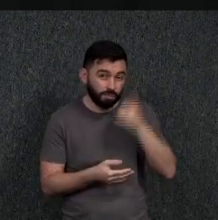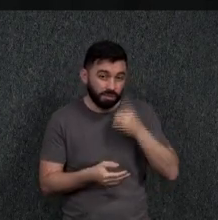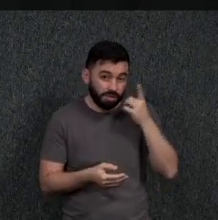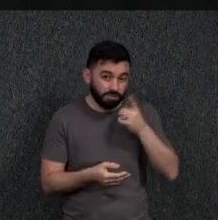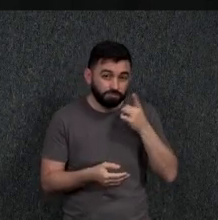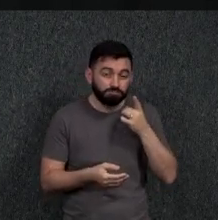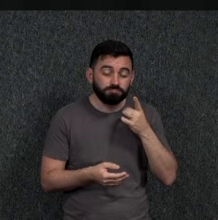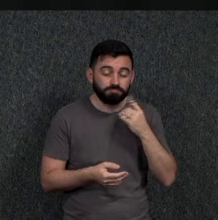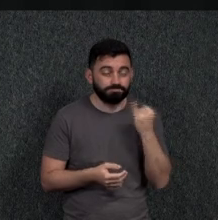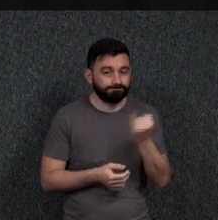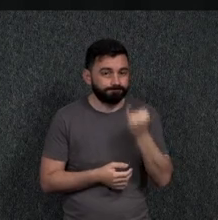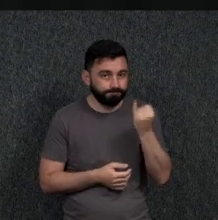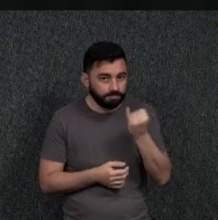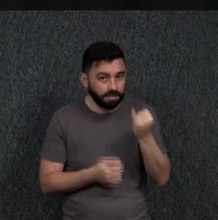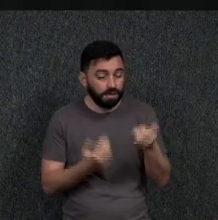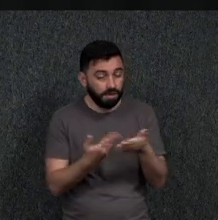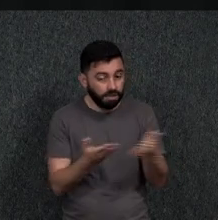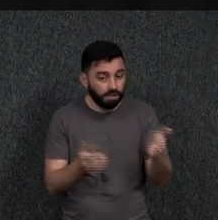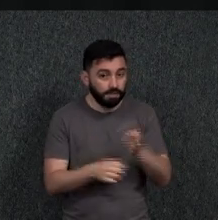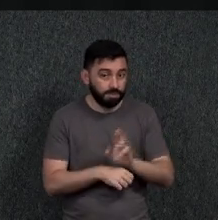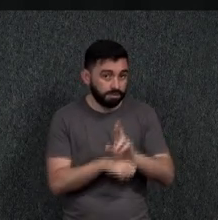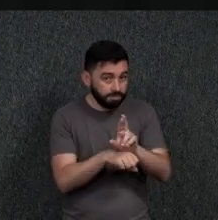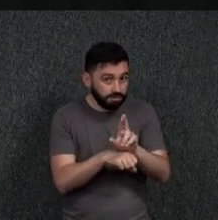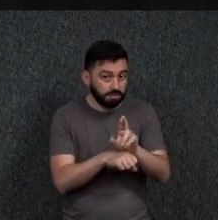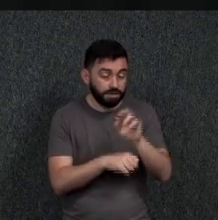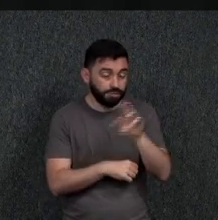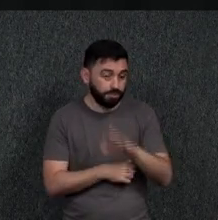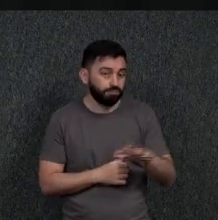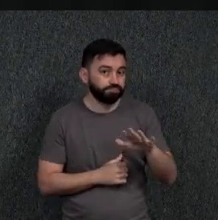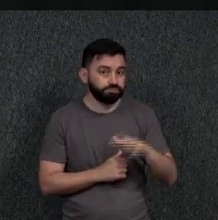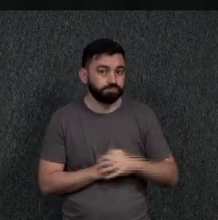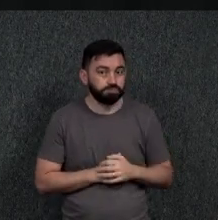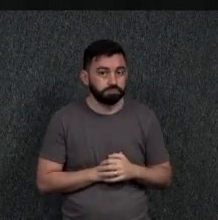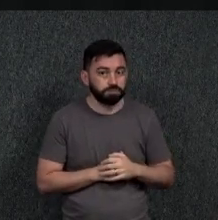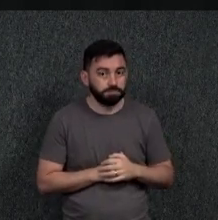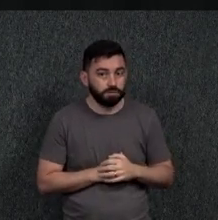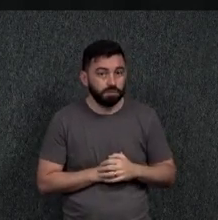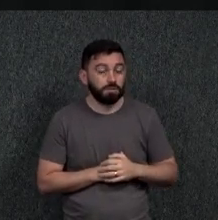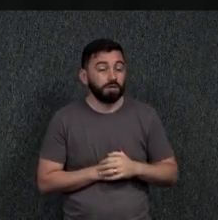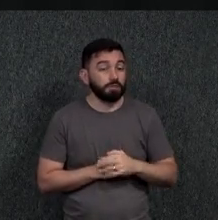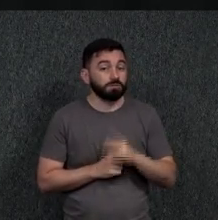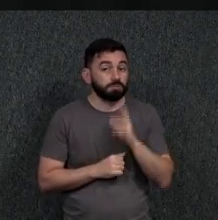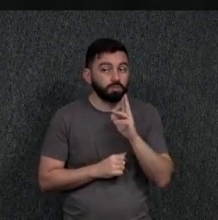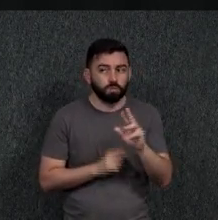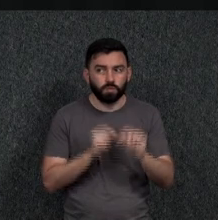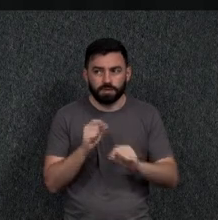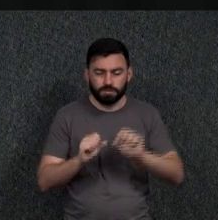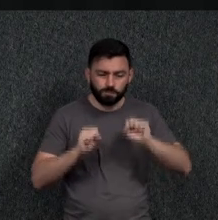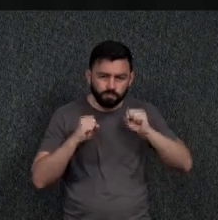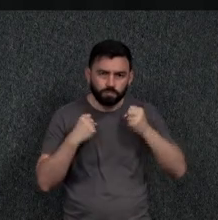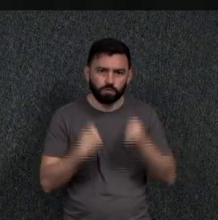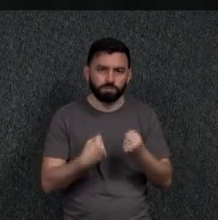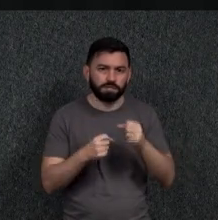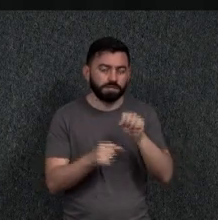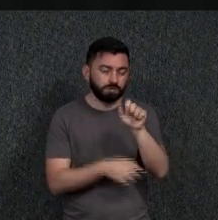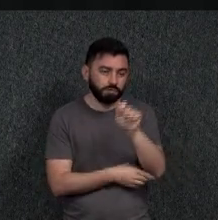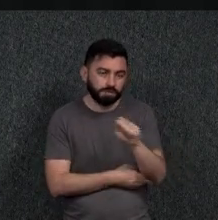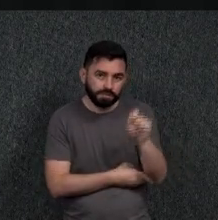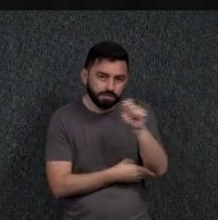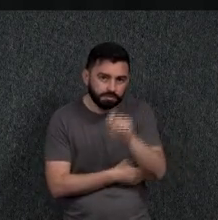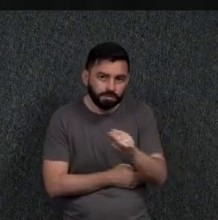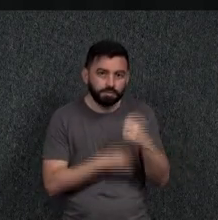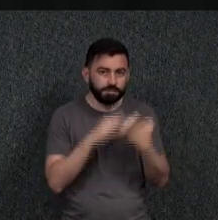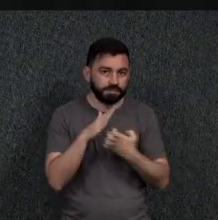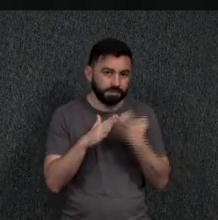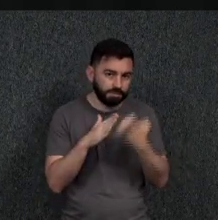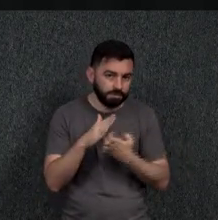seus setores industriais, com o comércio e o setor de serviços de grande